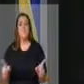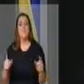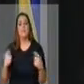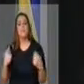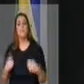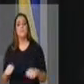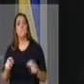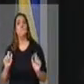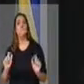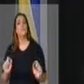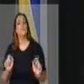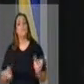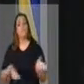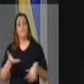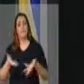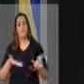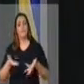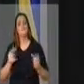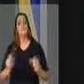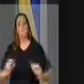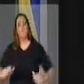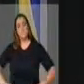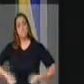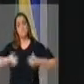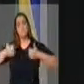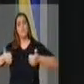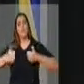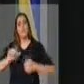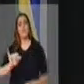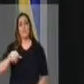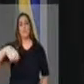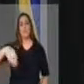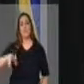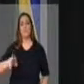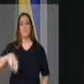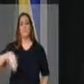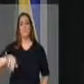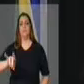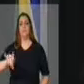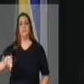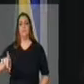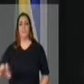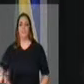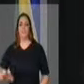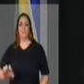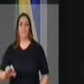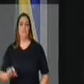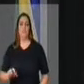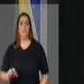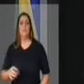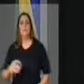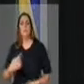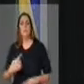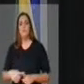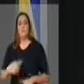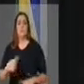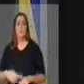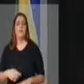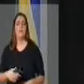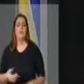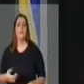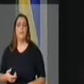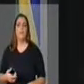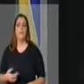para imunidade, para melhorar a imunidade das pessoas, né? Porque o lugar onde vai se